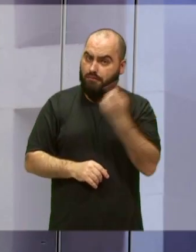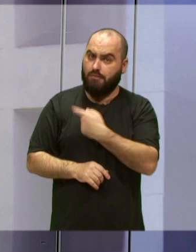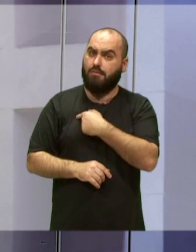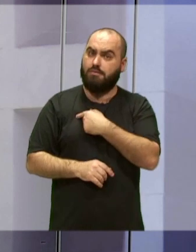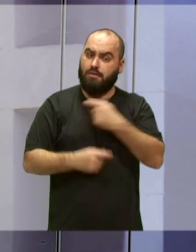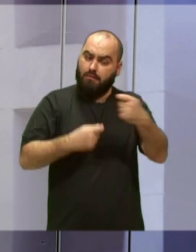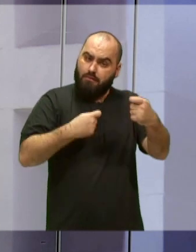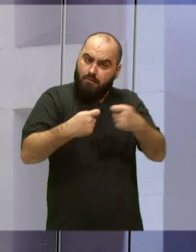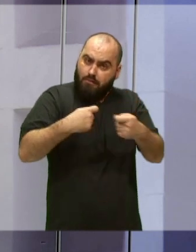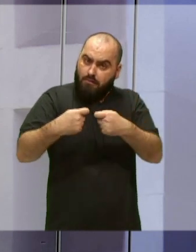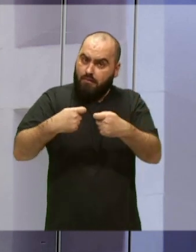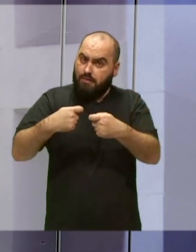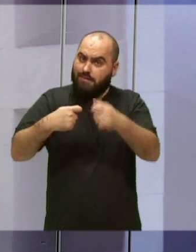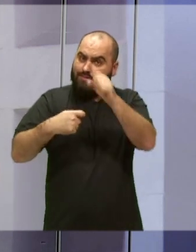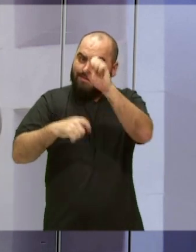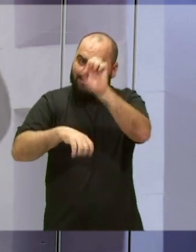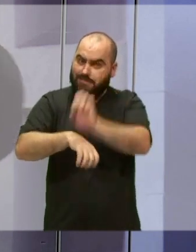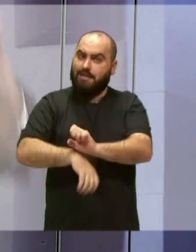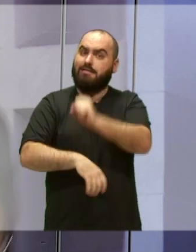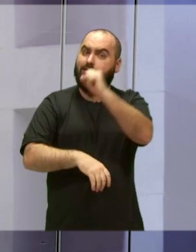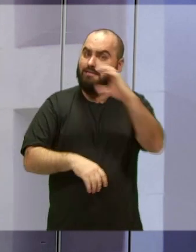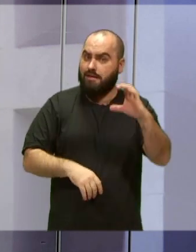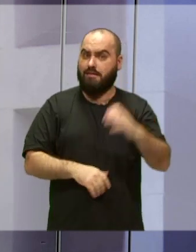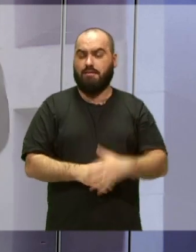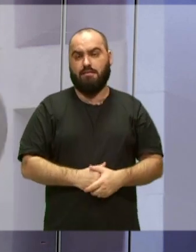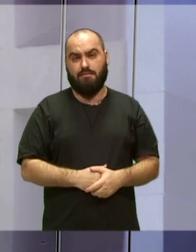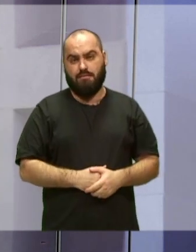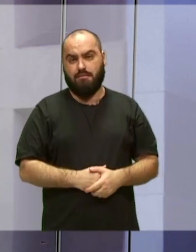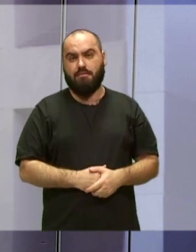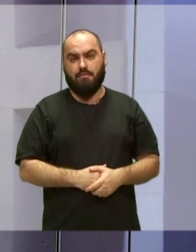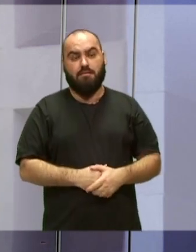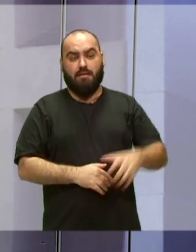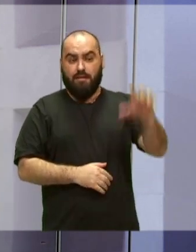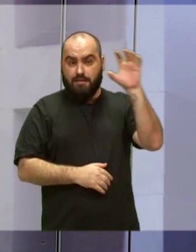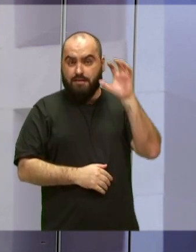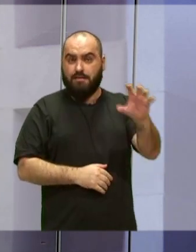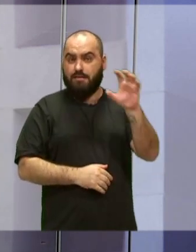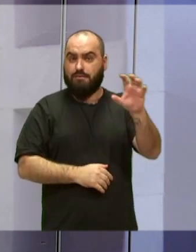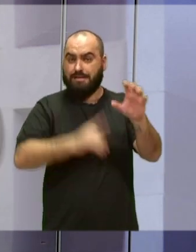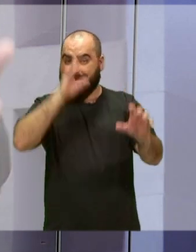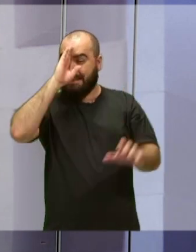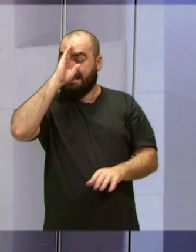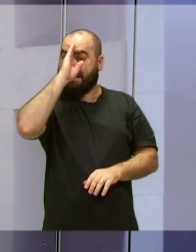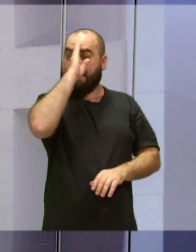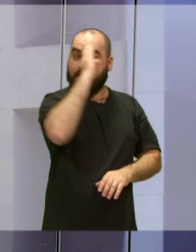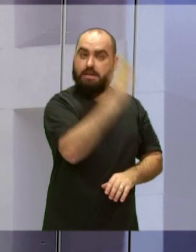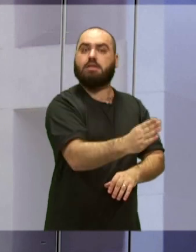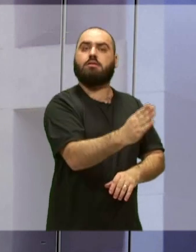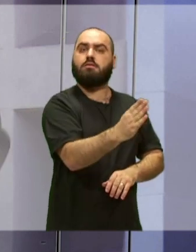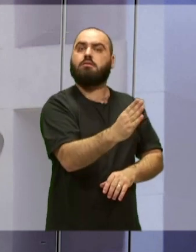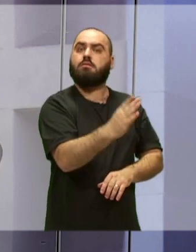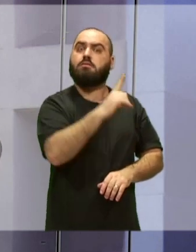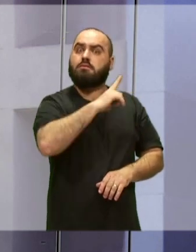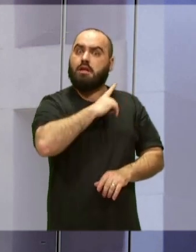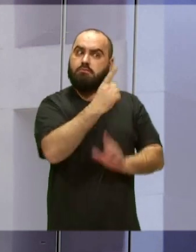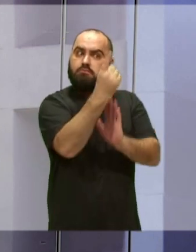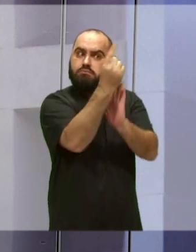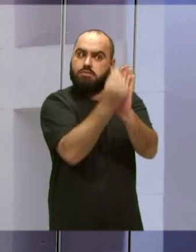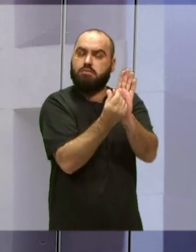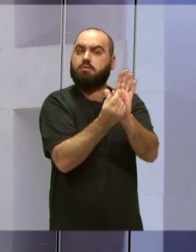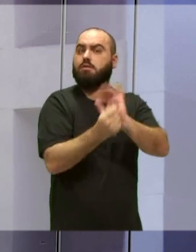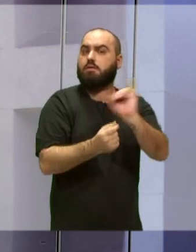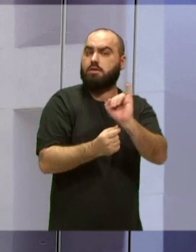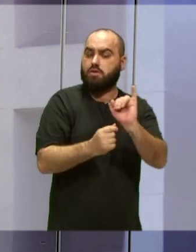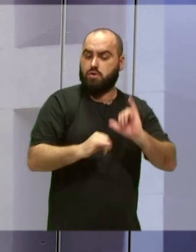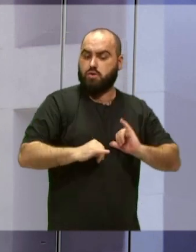economia do Estado de Santa Catarina nós estamos tratando daquilo que diretamente atinge a economia de itaji que é o porto